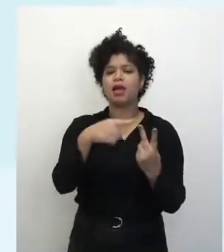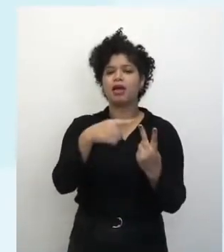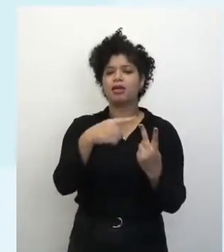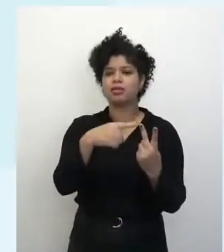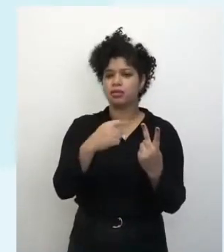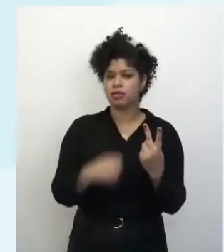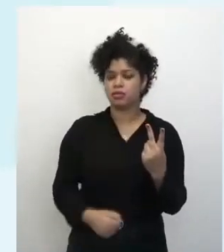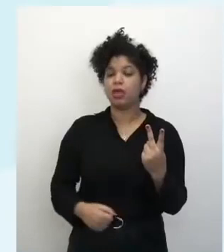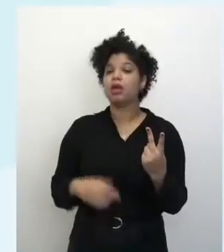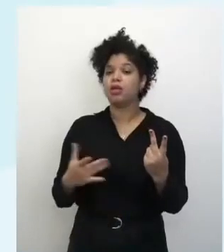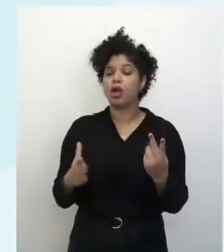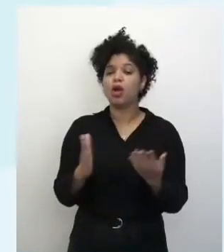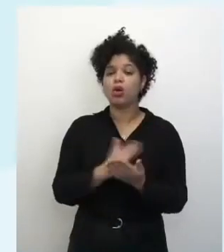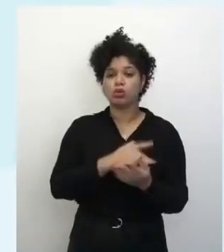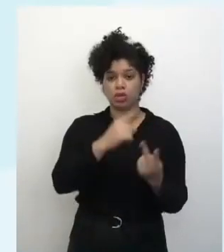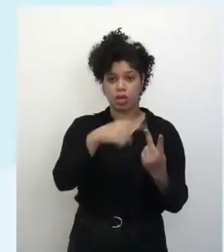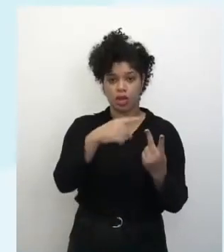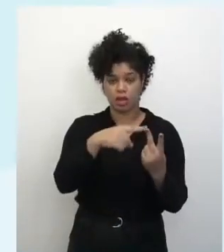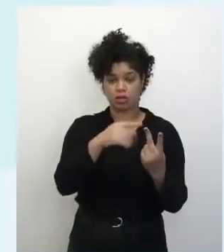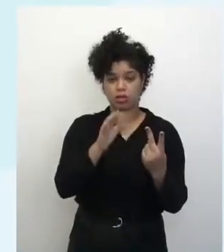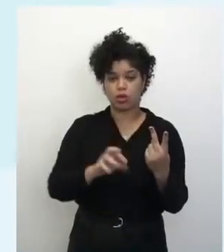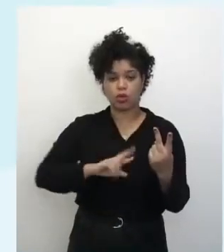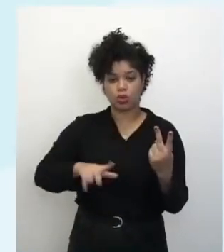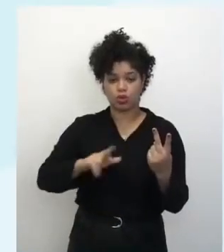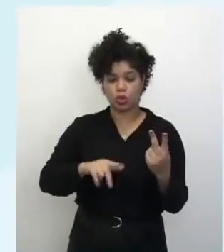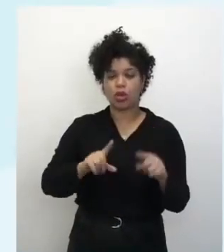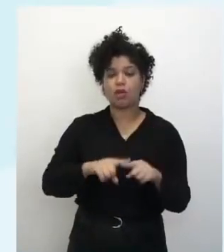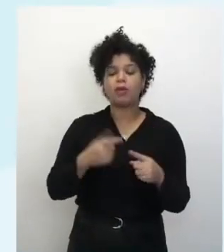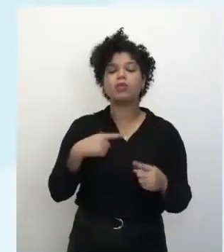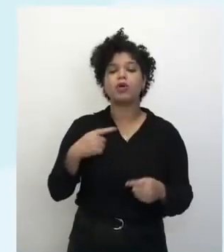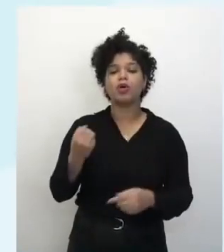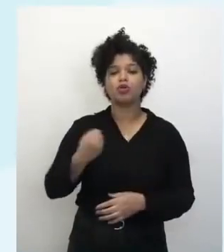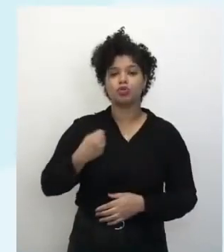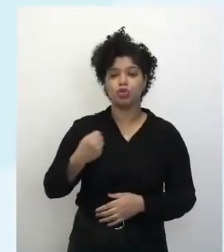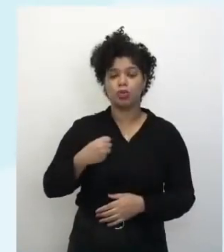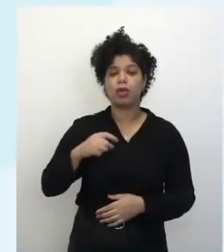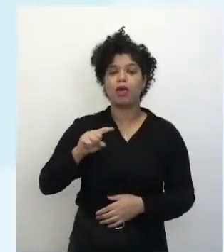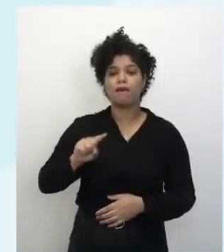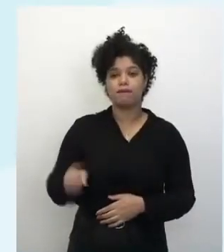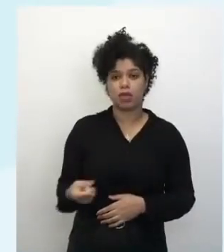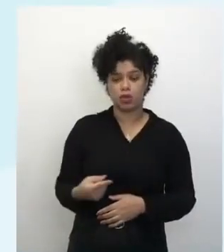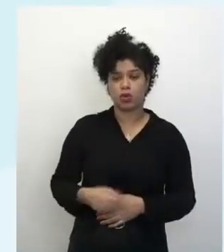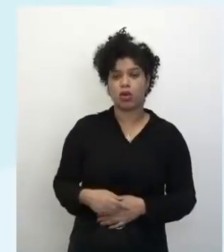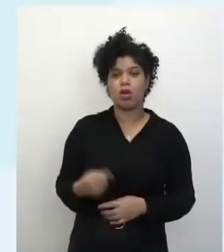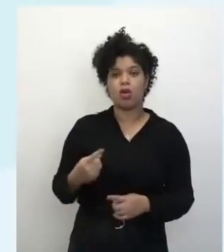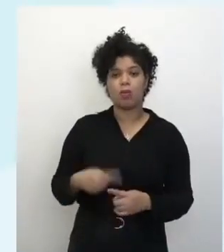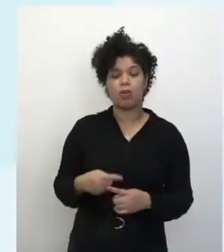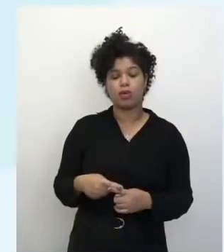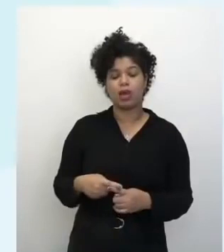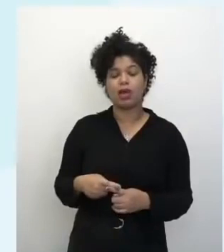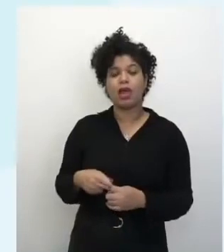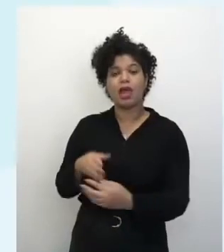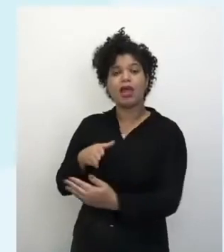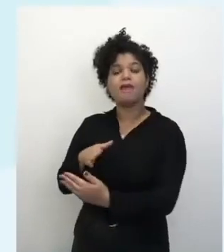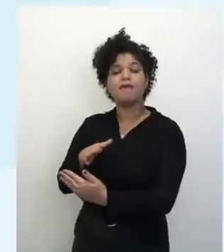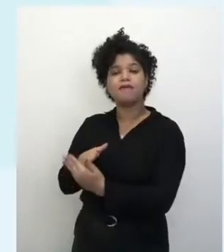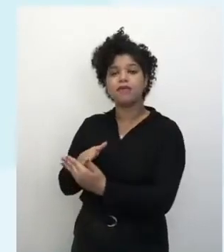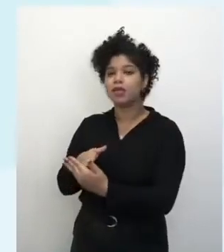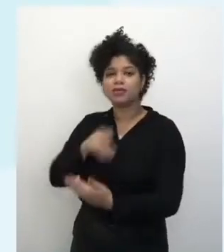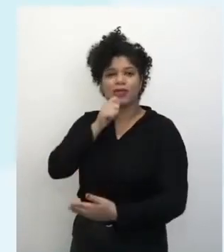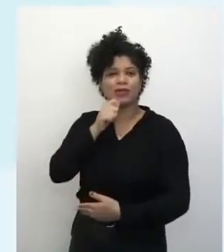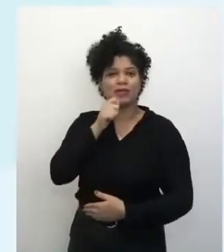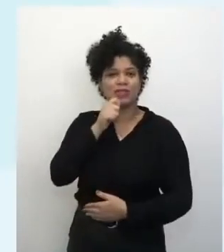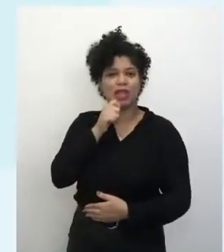Algumas raízes, quando elas não são exatas, elas também são esse número com vírgula que não tem fim e que não repete, ou seja, infinito e